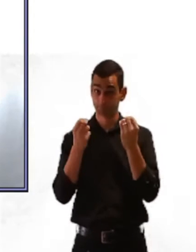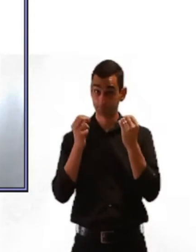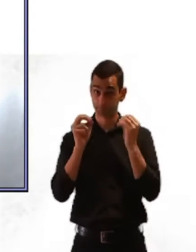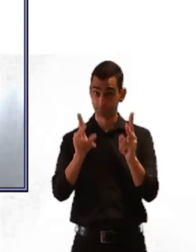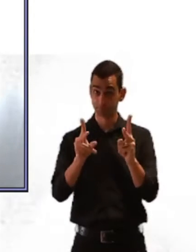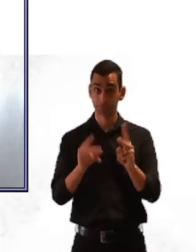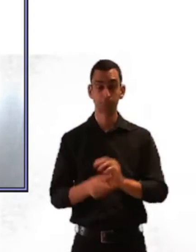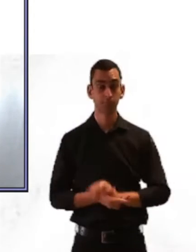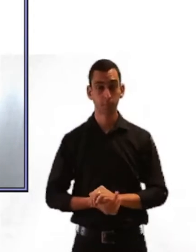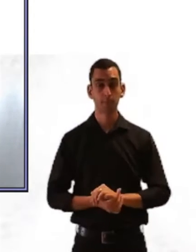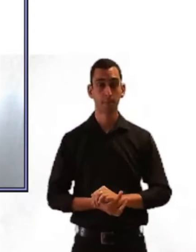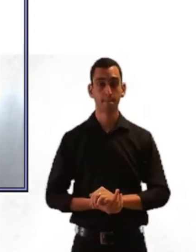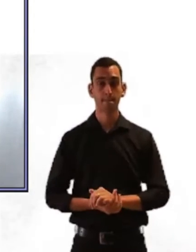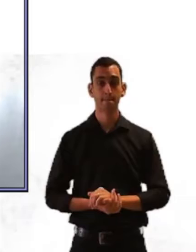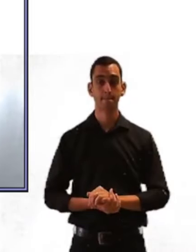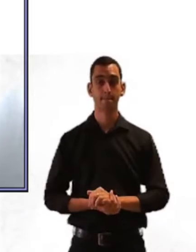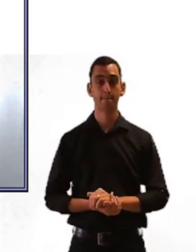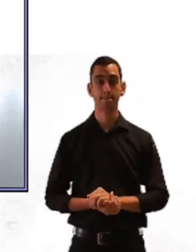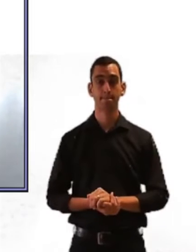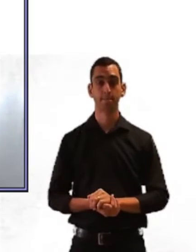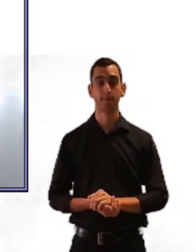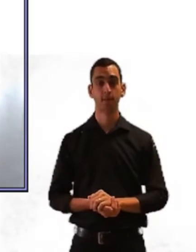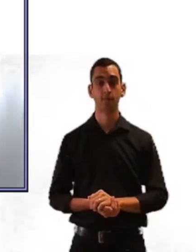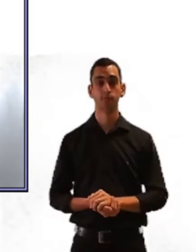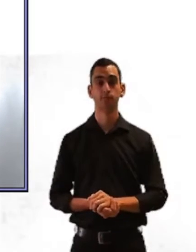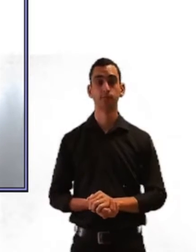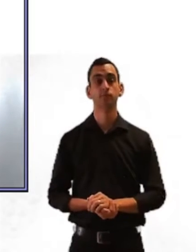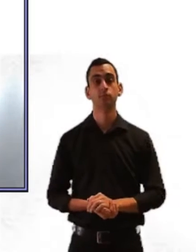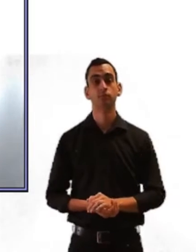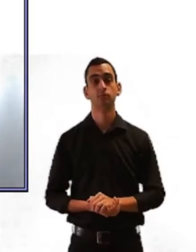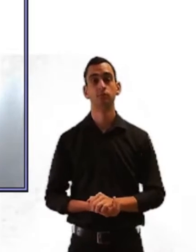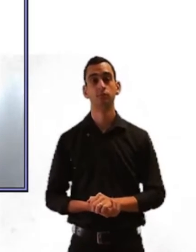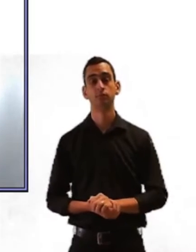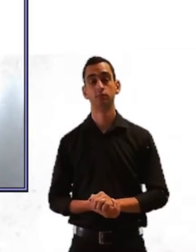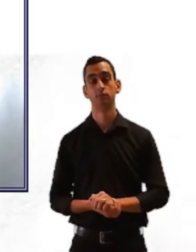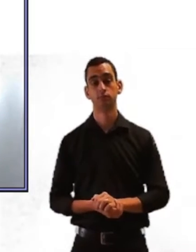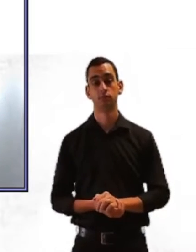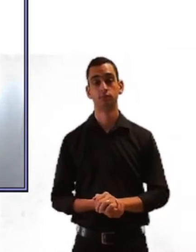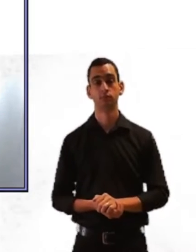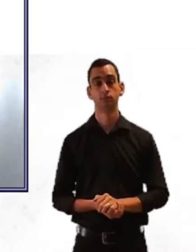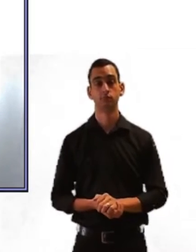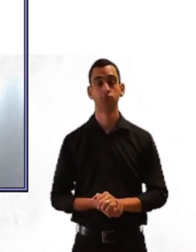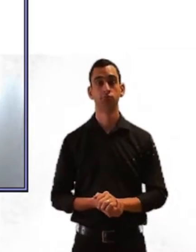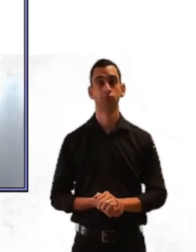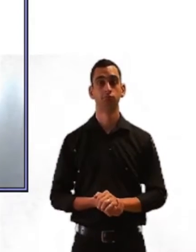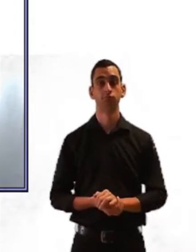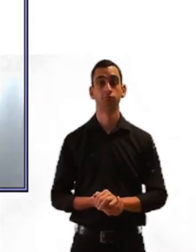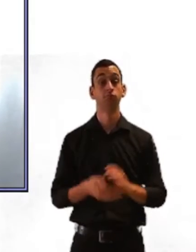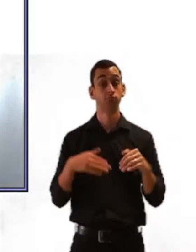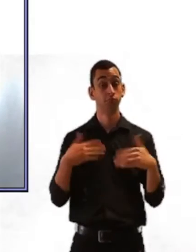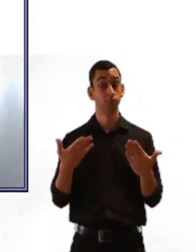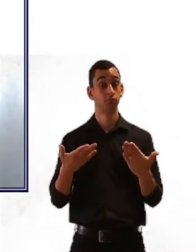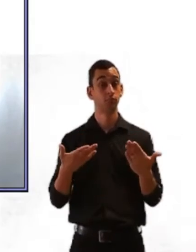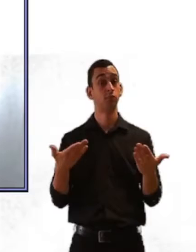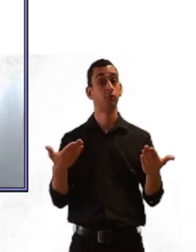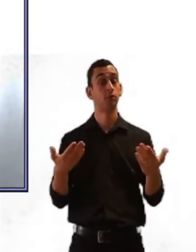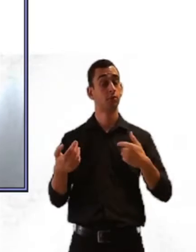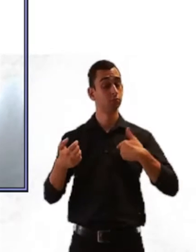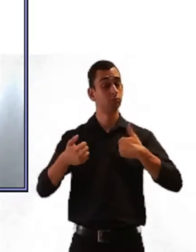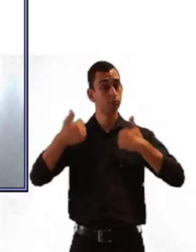Com base nisso, com base nessa ideia de o juiz ter duas formas de